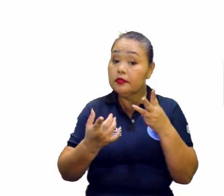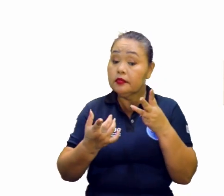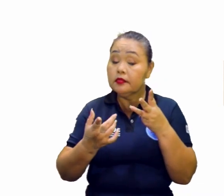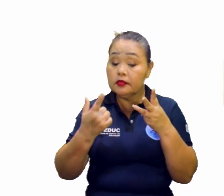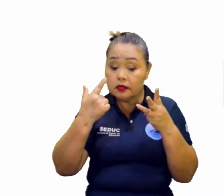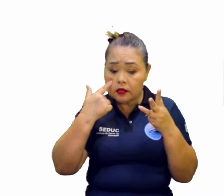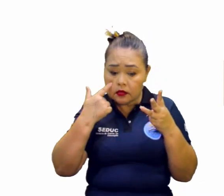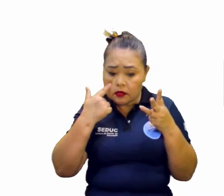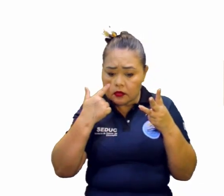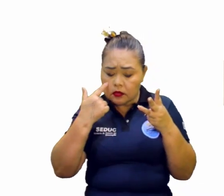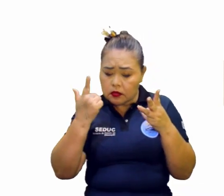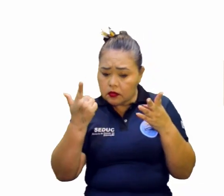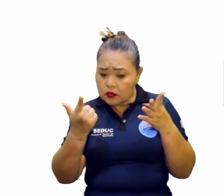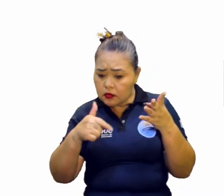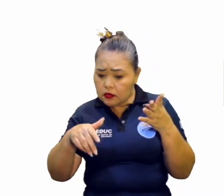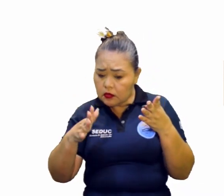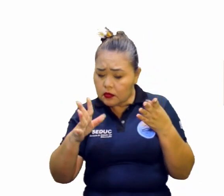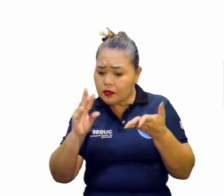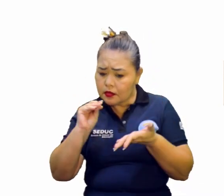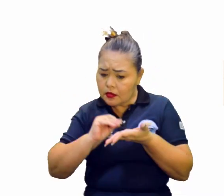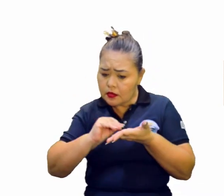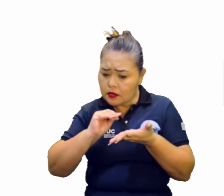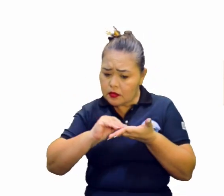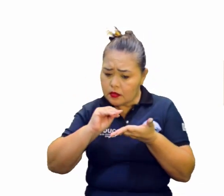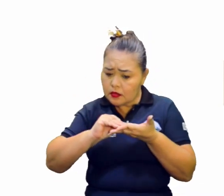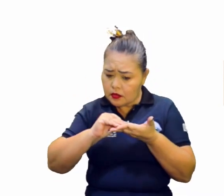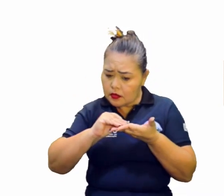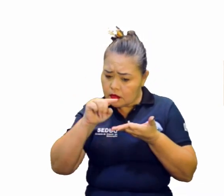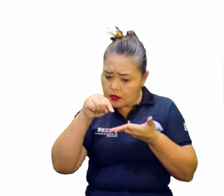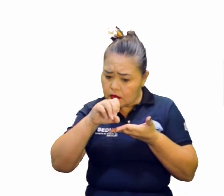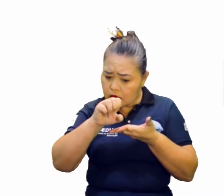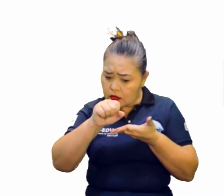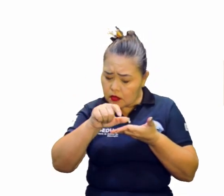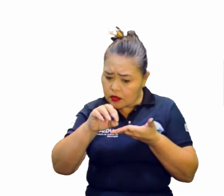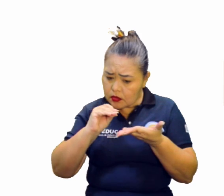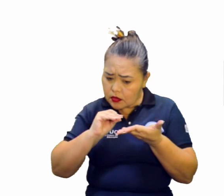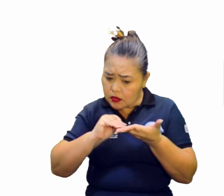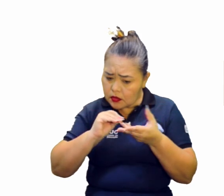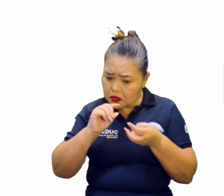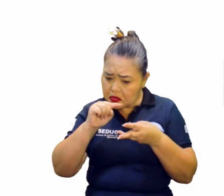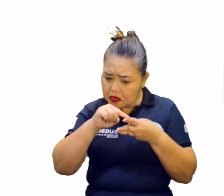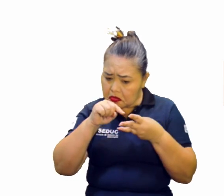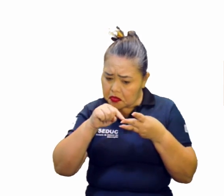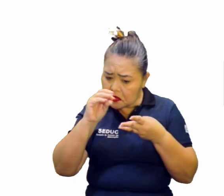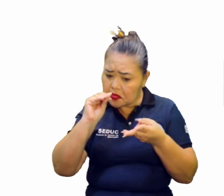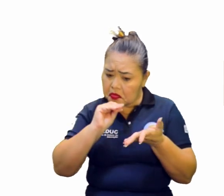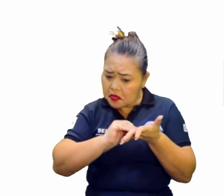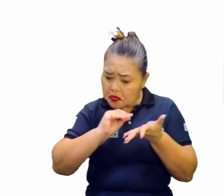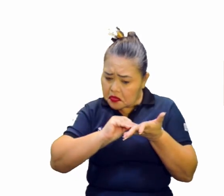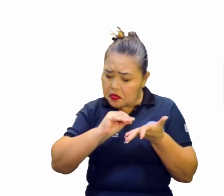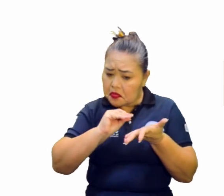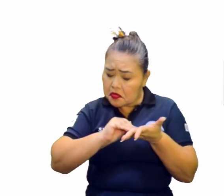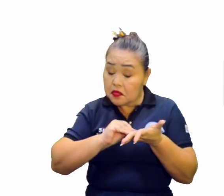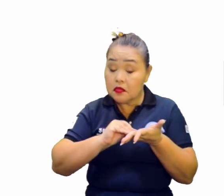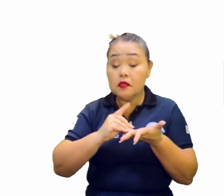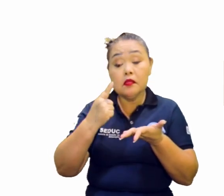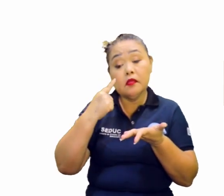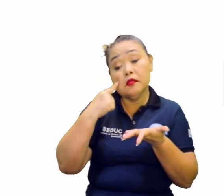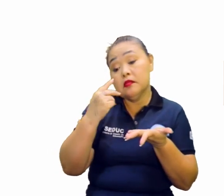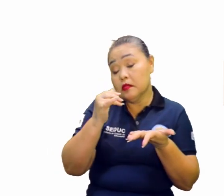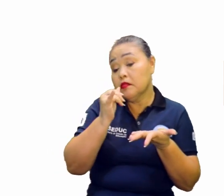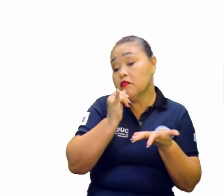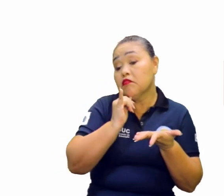há essa carência nesse solo, é como pegar um organismo, por exemplo, com anemia.